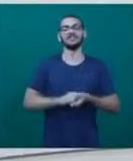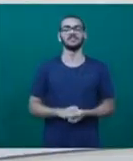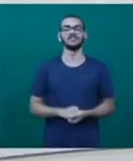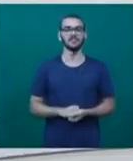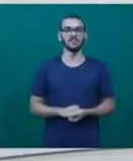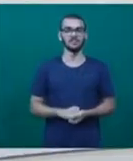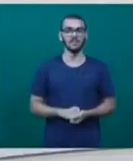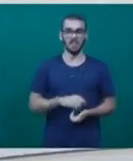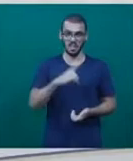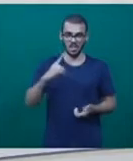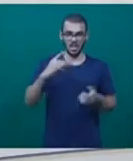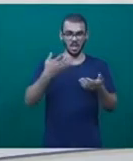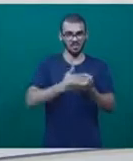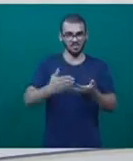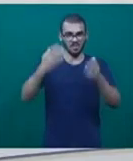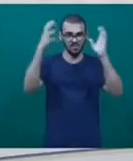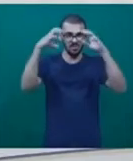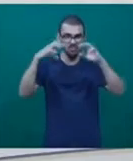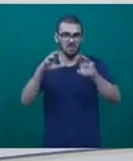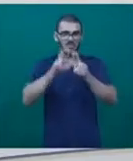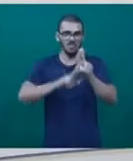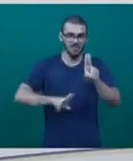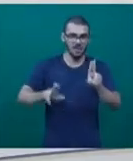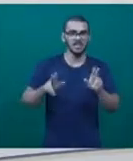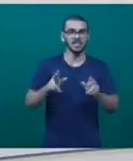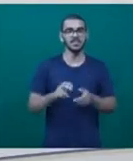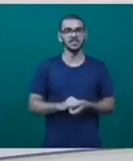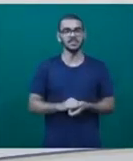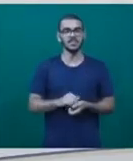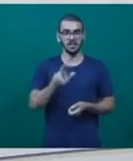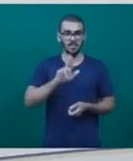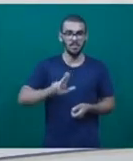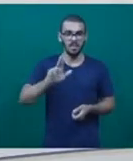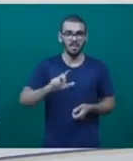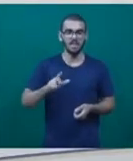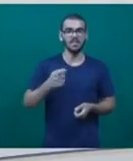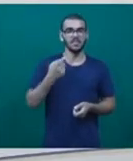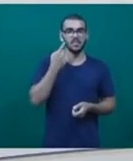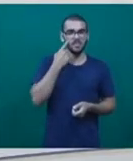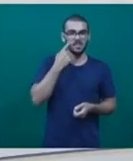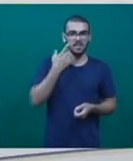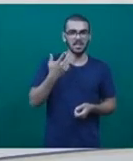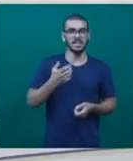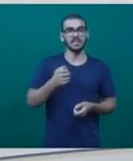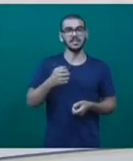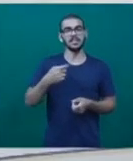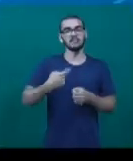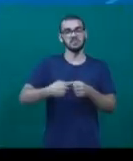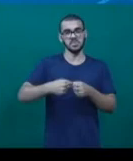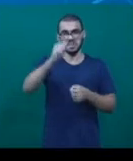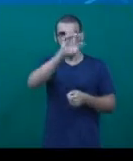O dia amanheceu com chuva em Uberlândia. Vamos à previsão para esta sexta-feira em algumas cidades da região.